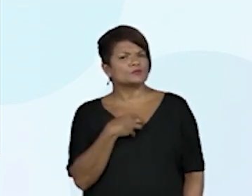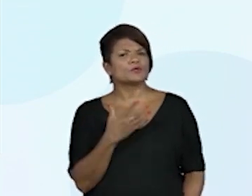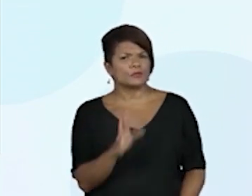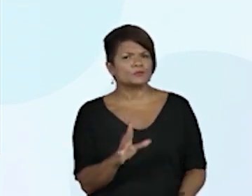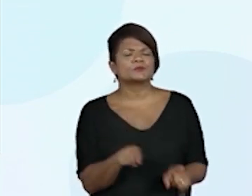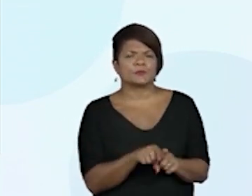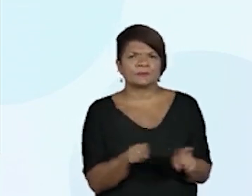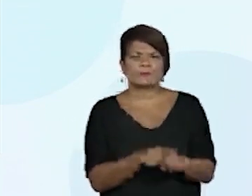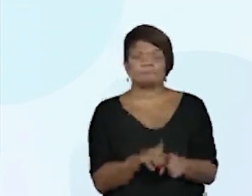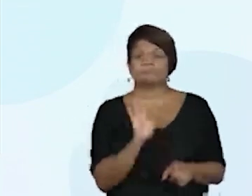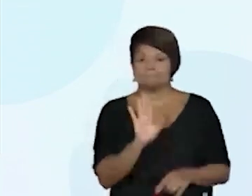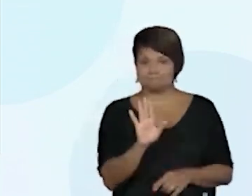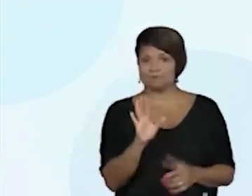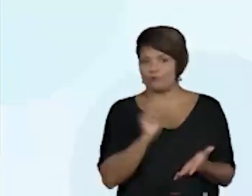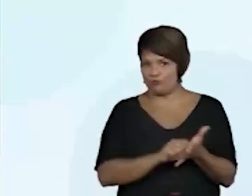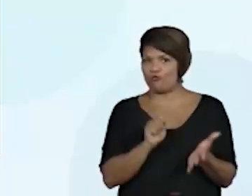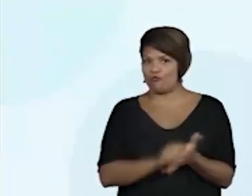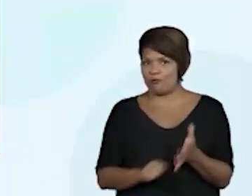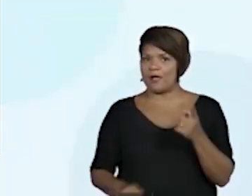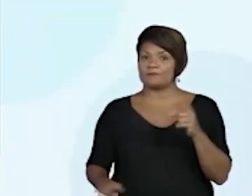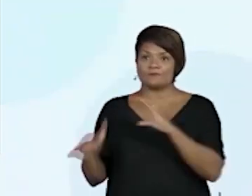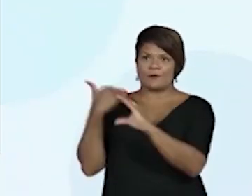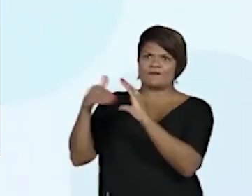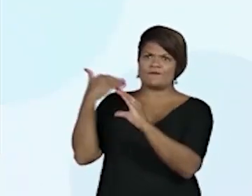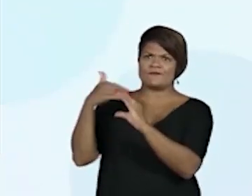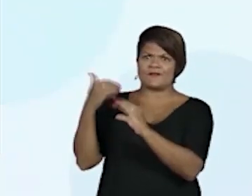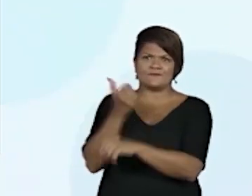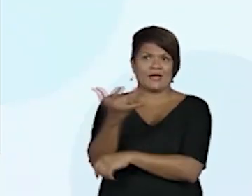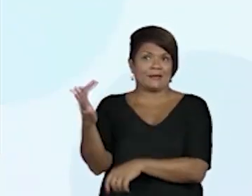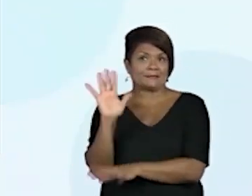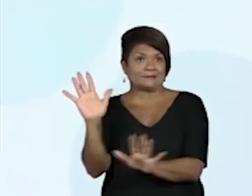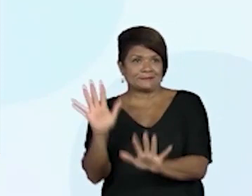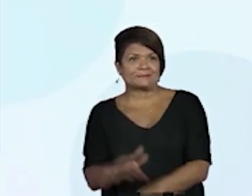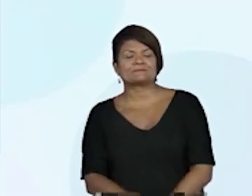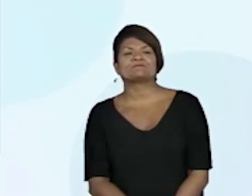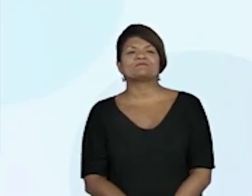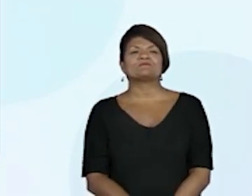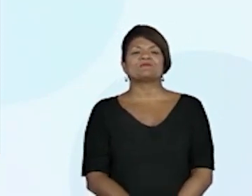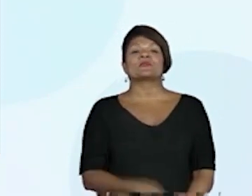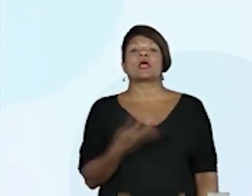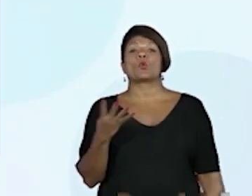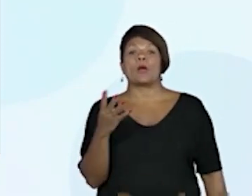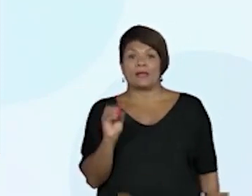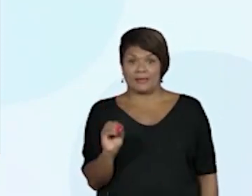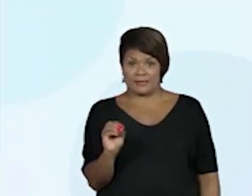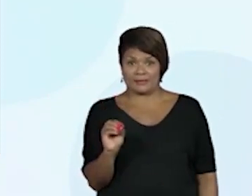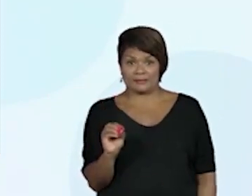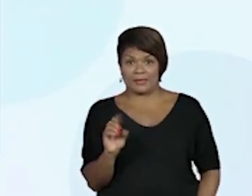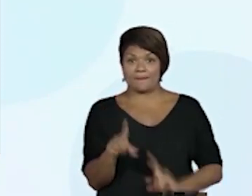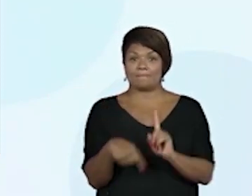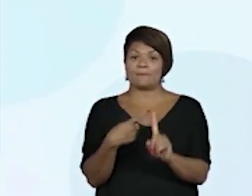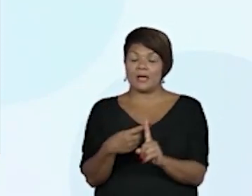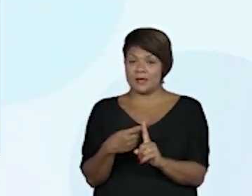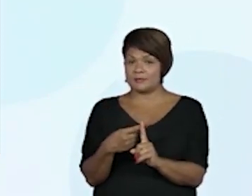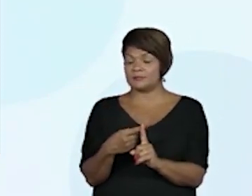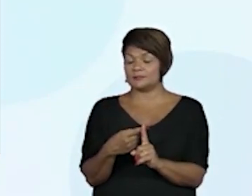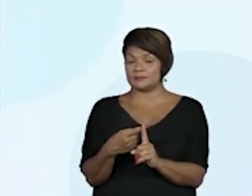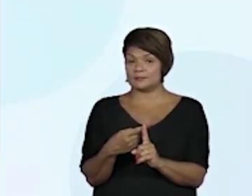vou colocar, tá bom? Tá bom, eles estão mandando várias, Pro. Que legal, ó, 40